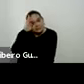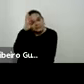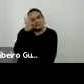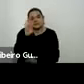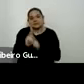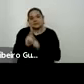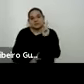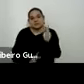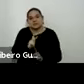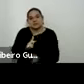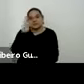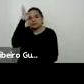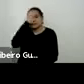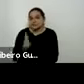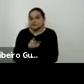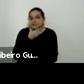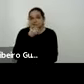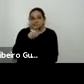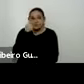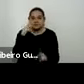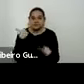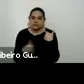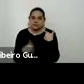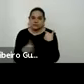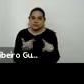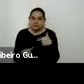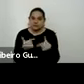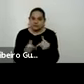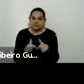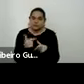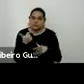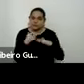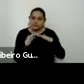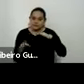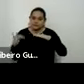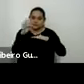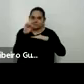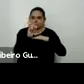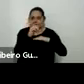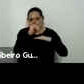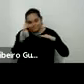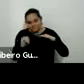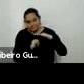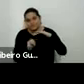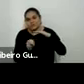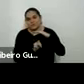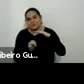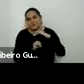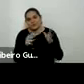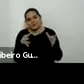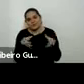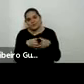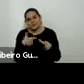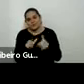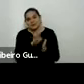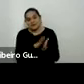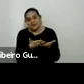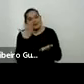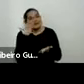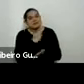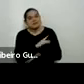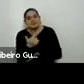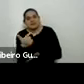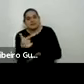população trabalhadora e informal. Além disso, também deram conta de uma